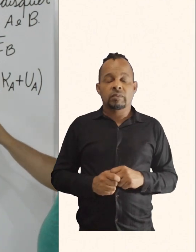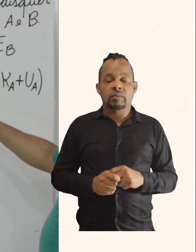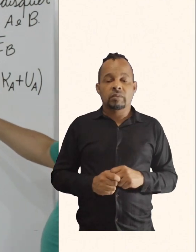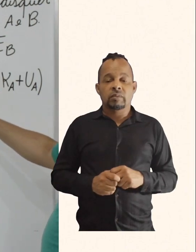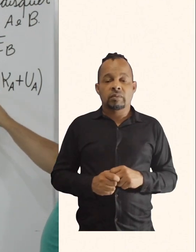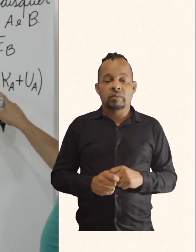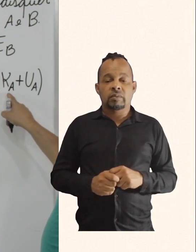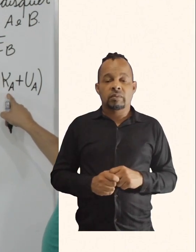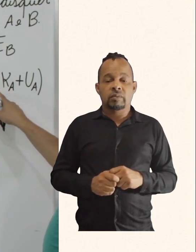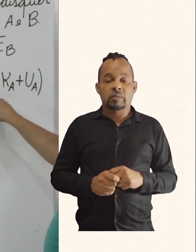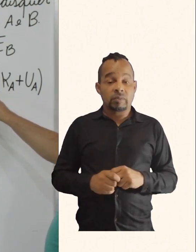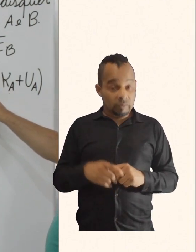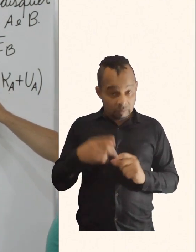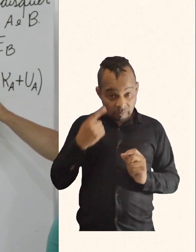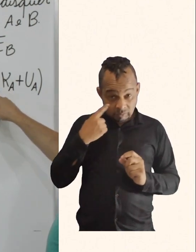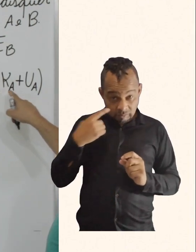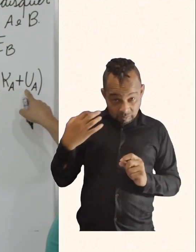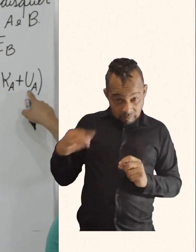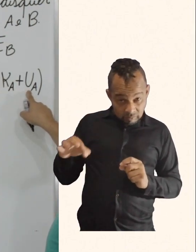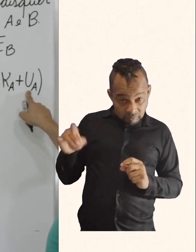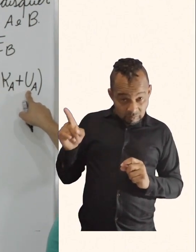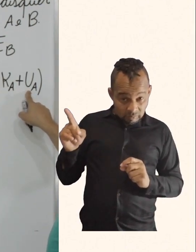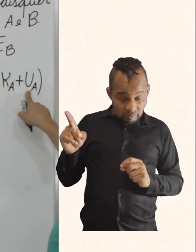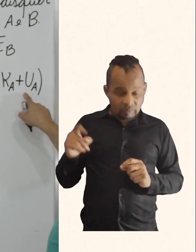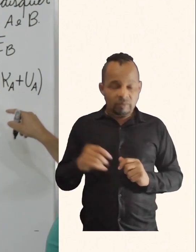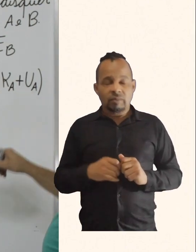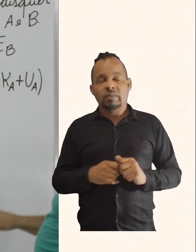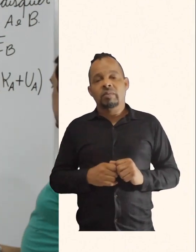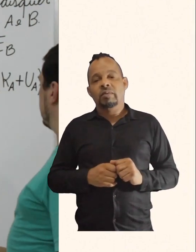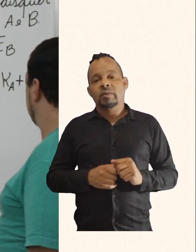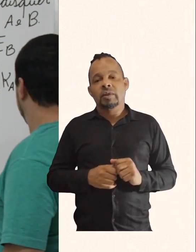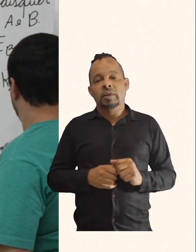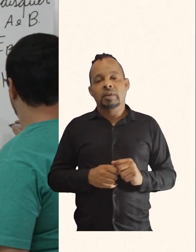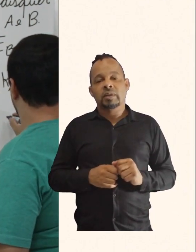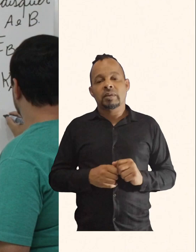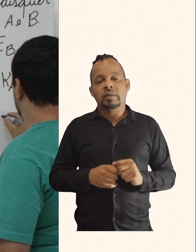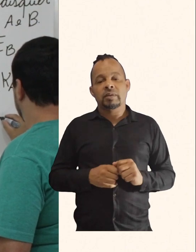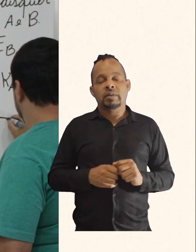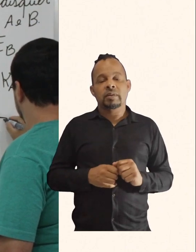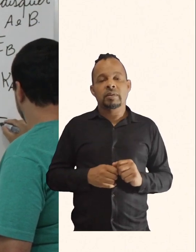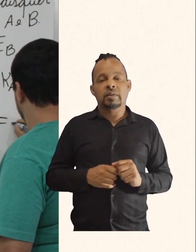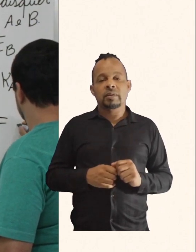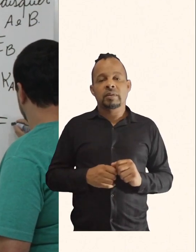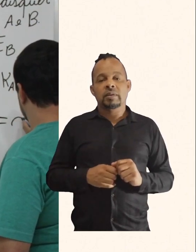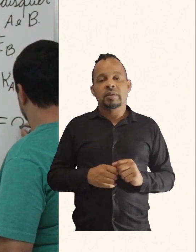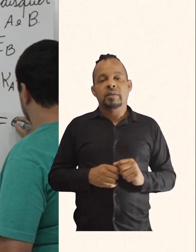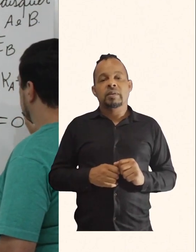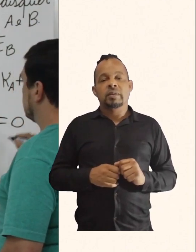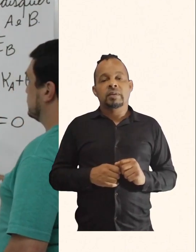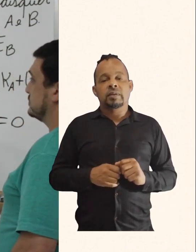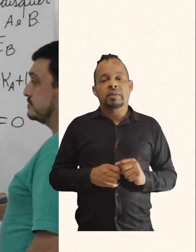Certo? KB menos Ka, UB menos UA igual a zero.